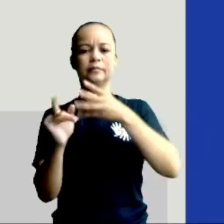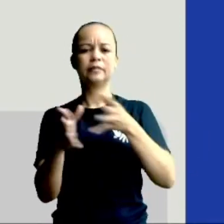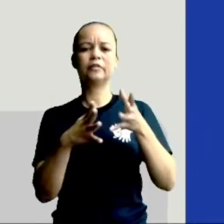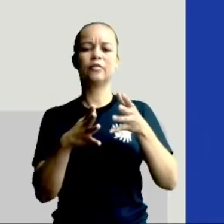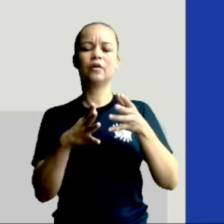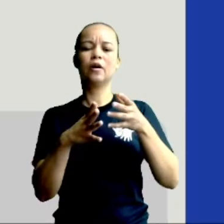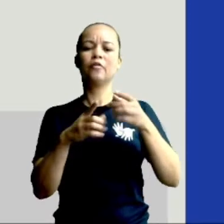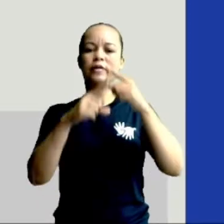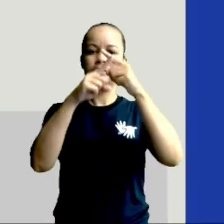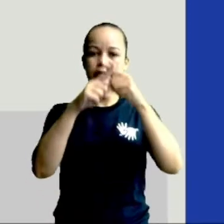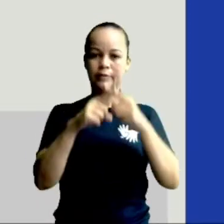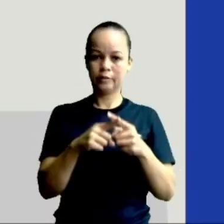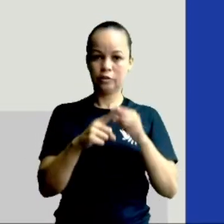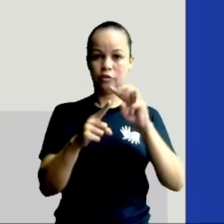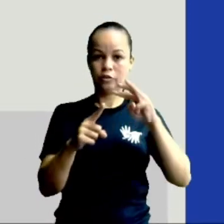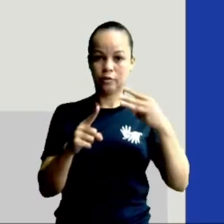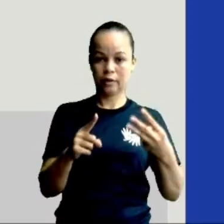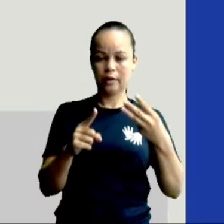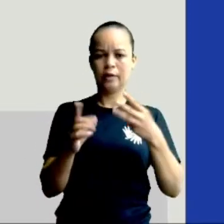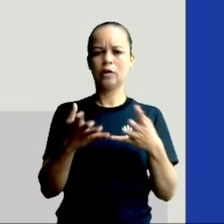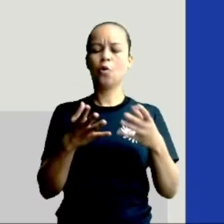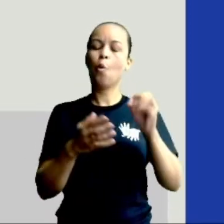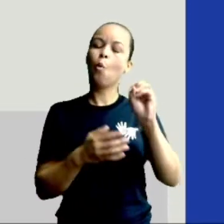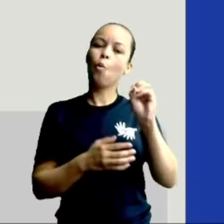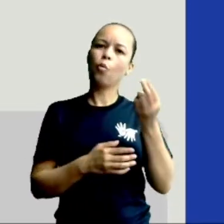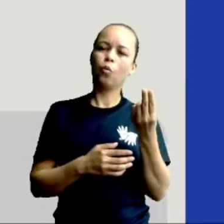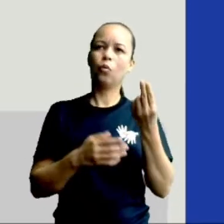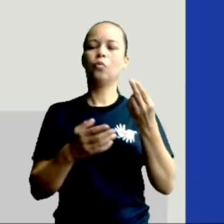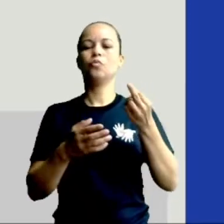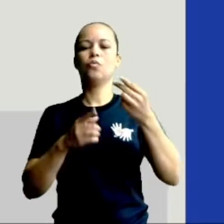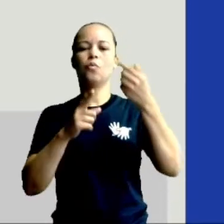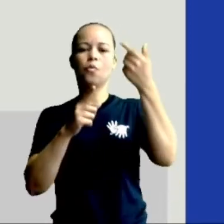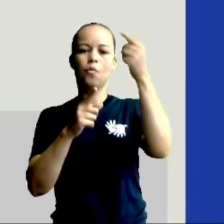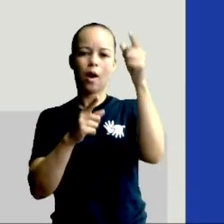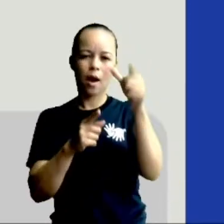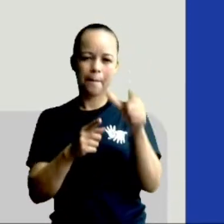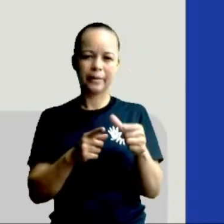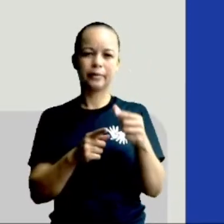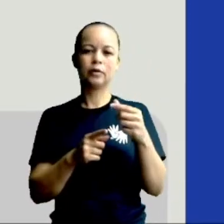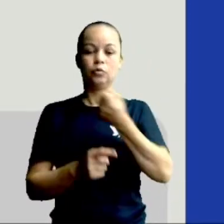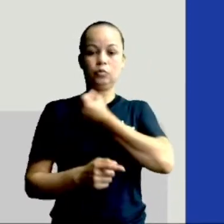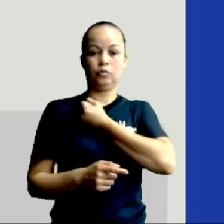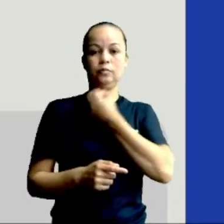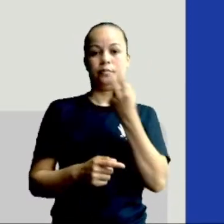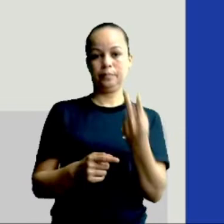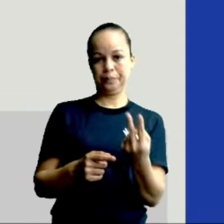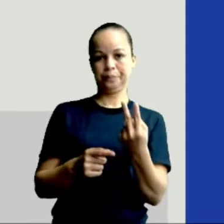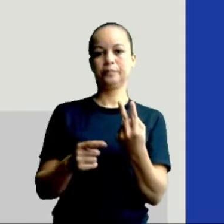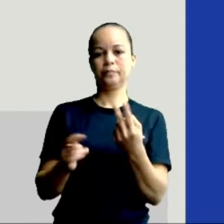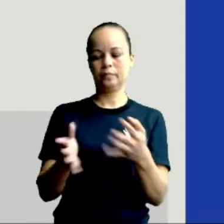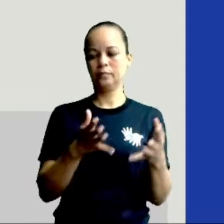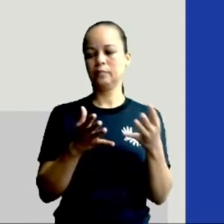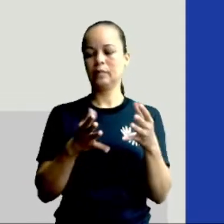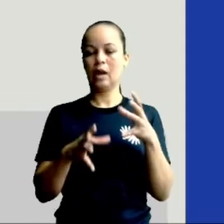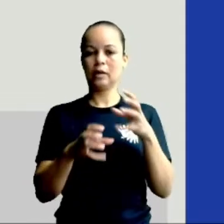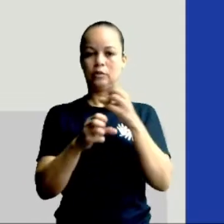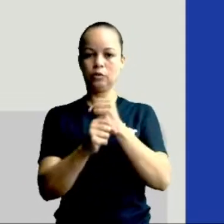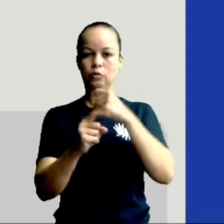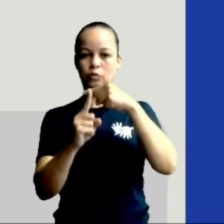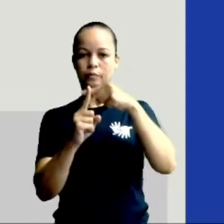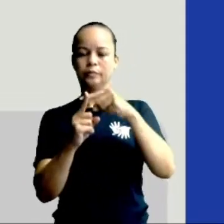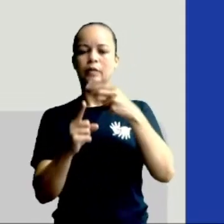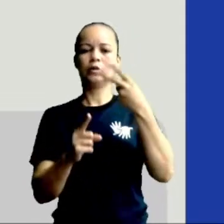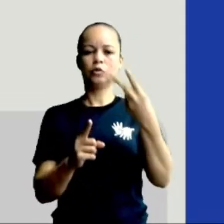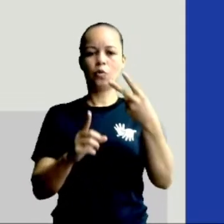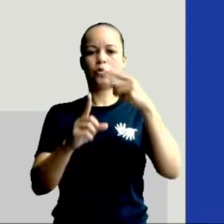da multiplicação? Ou a repetição do número 2, na soma de parcelas iguais. 2